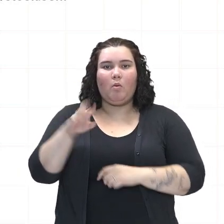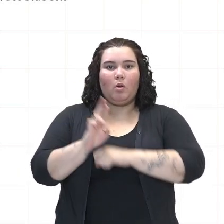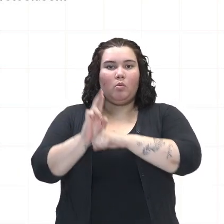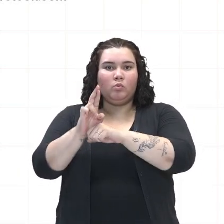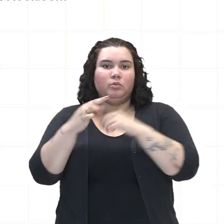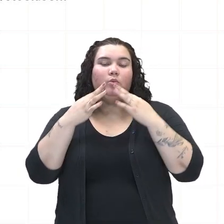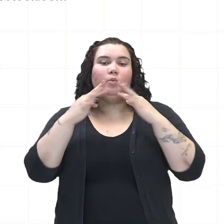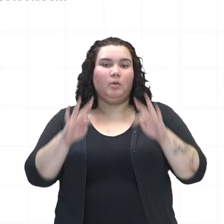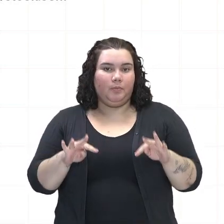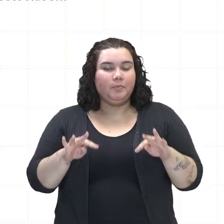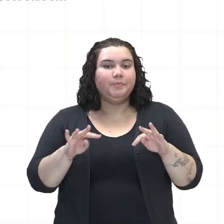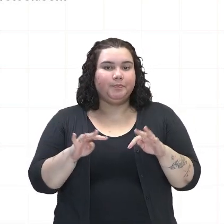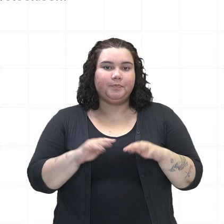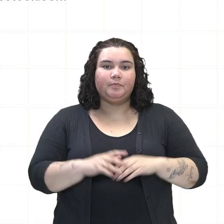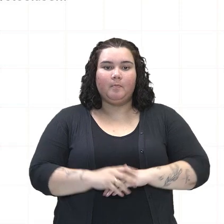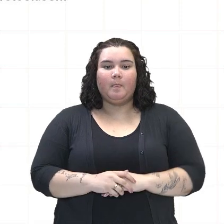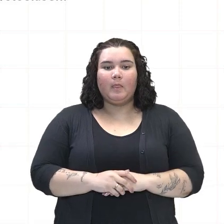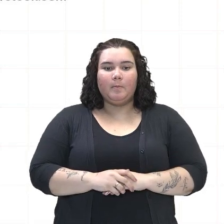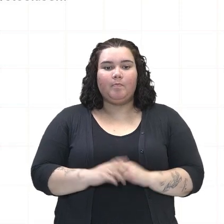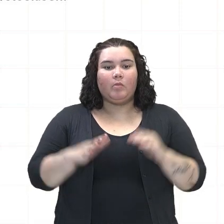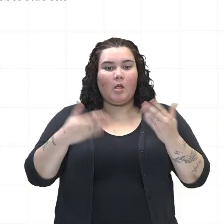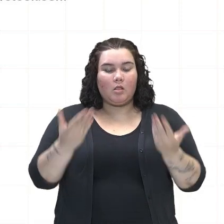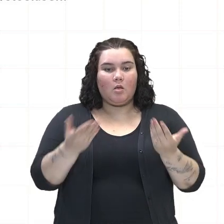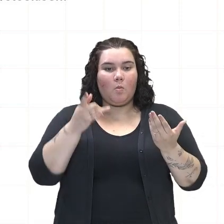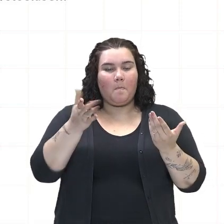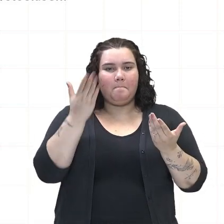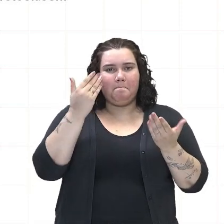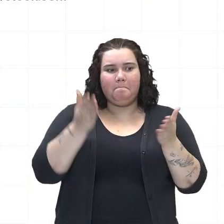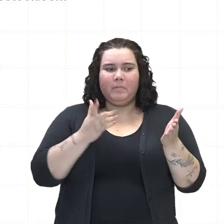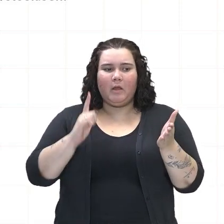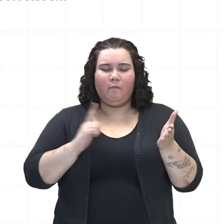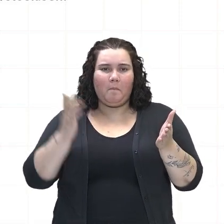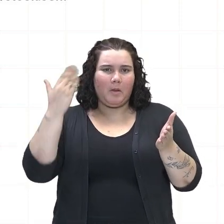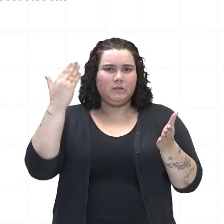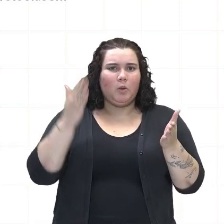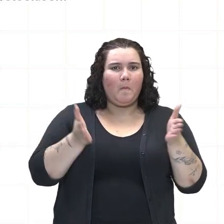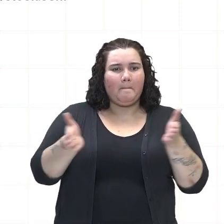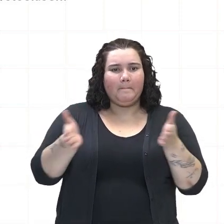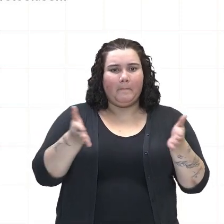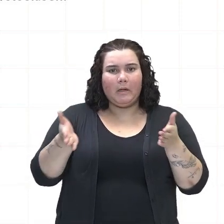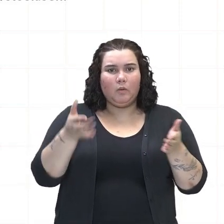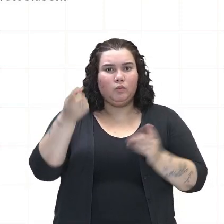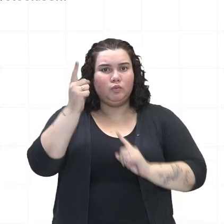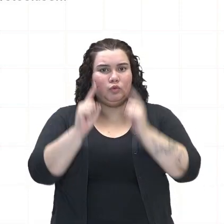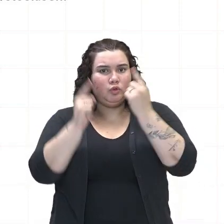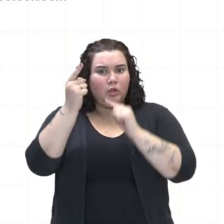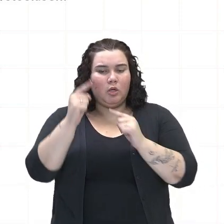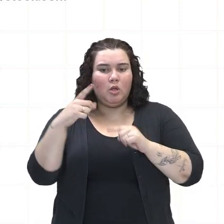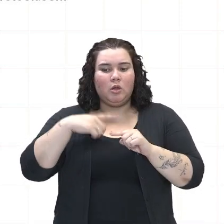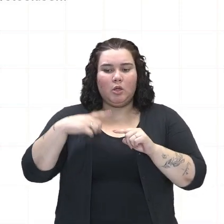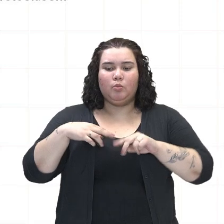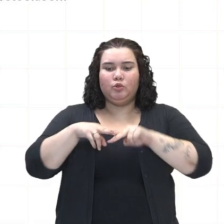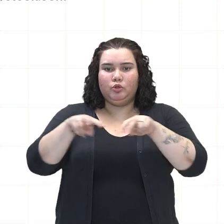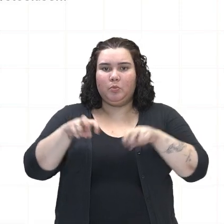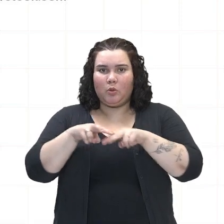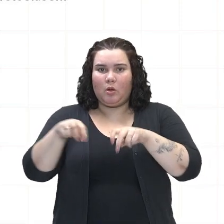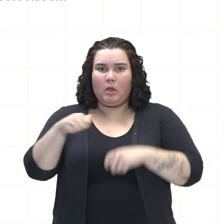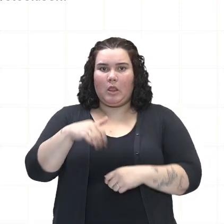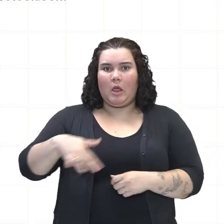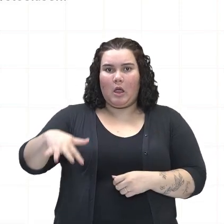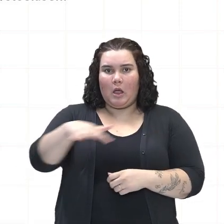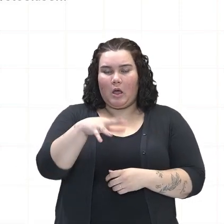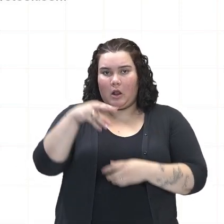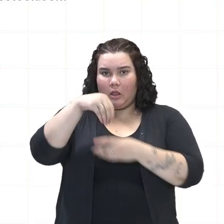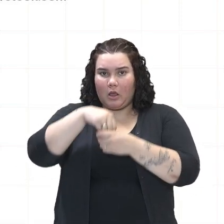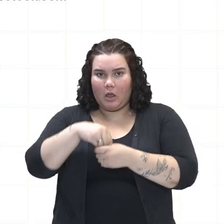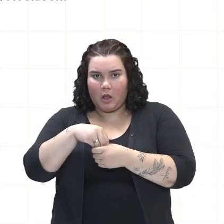durante um tempo ele explorou de maneira estatal, né? Com o próprio país, o próprio governo chileno explorava o